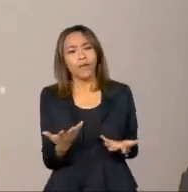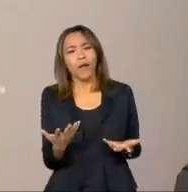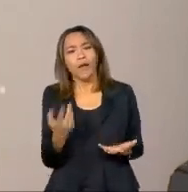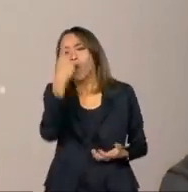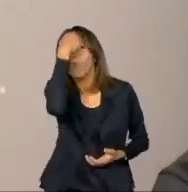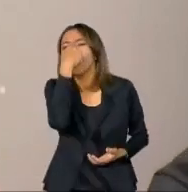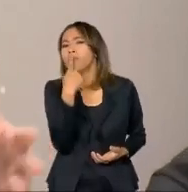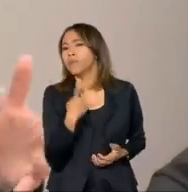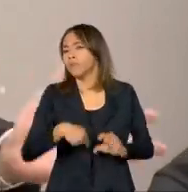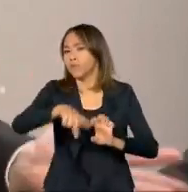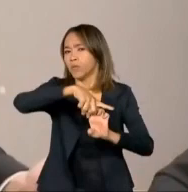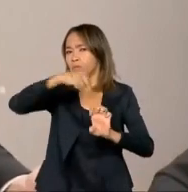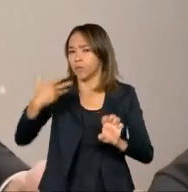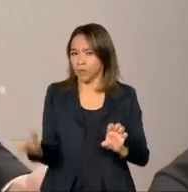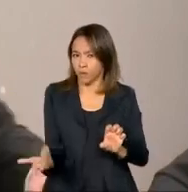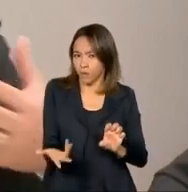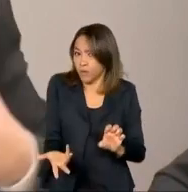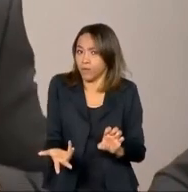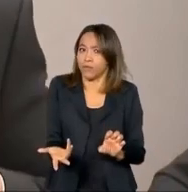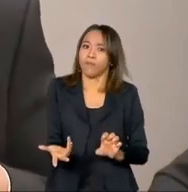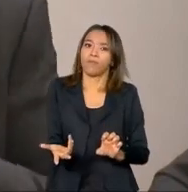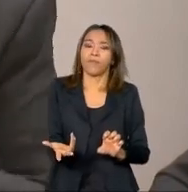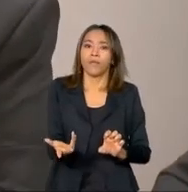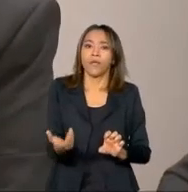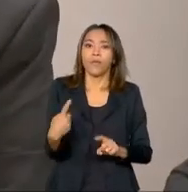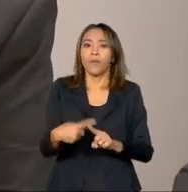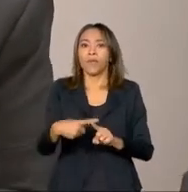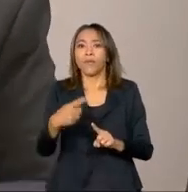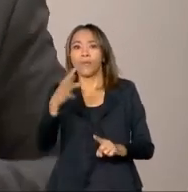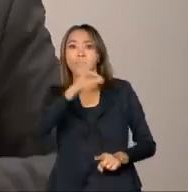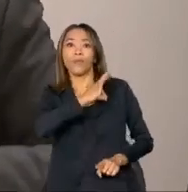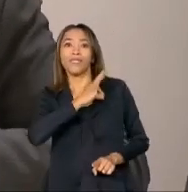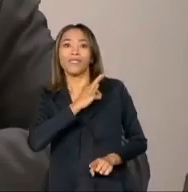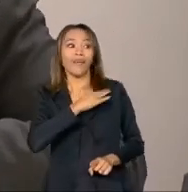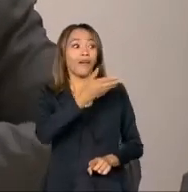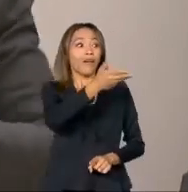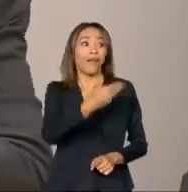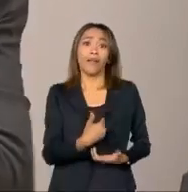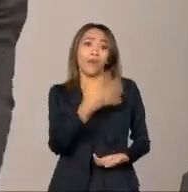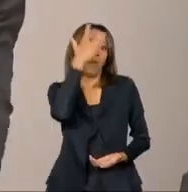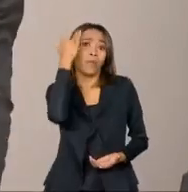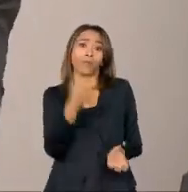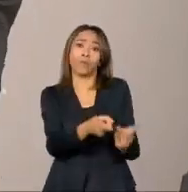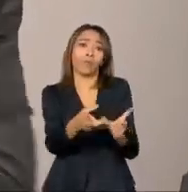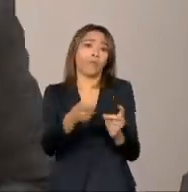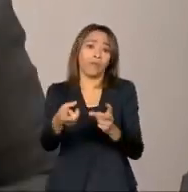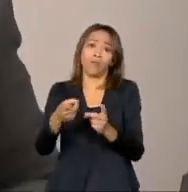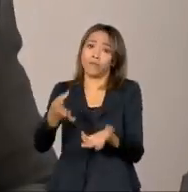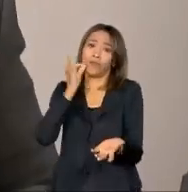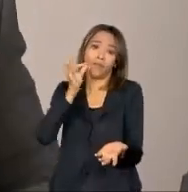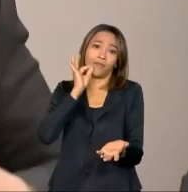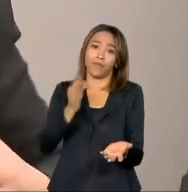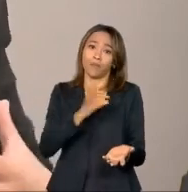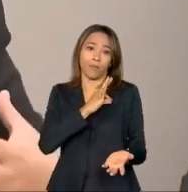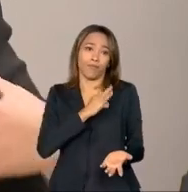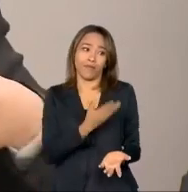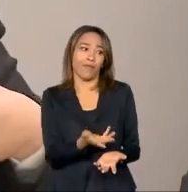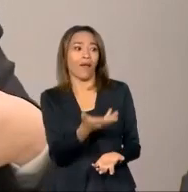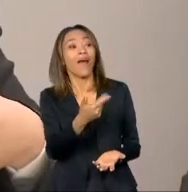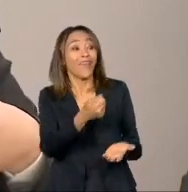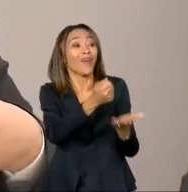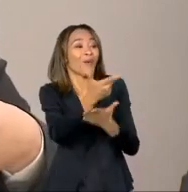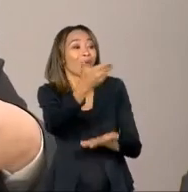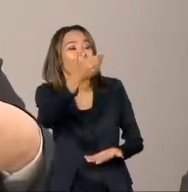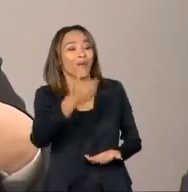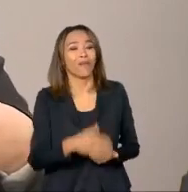como um empreendedor? Porque para a cabeça lá do policial, ele era um vendedor ambulante e irregular. Agora, nós,